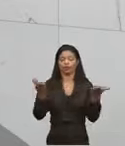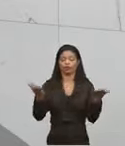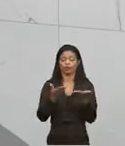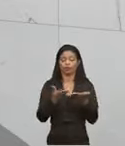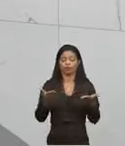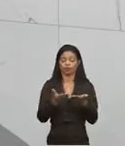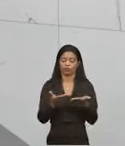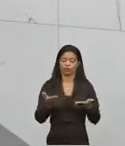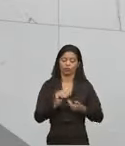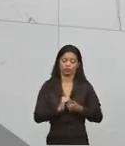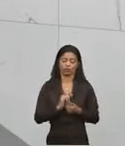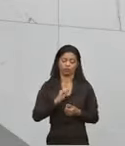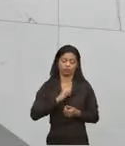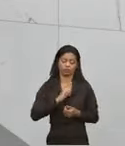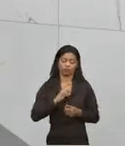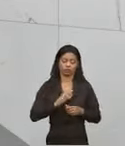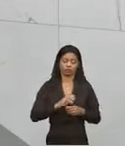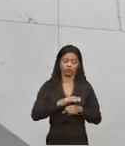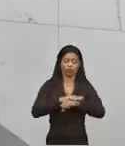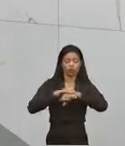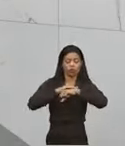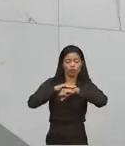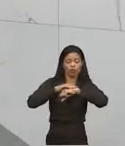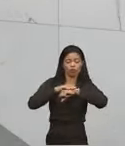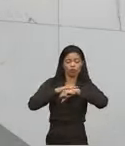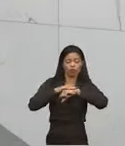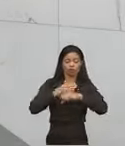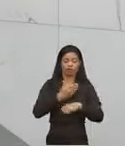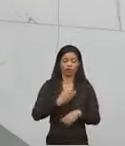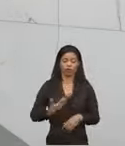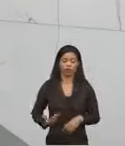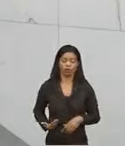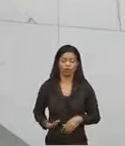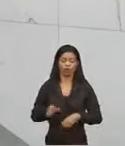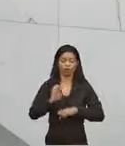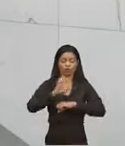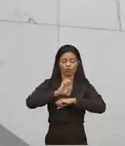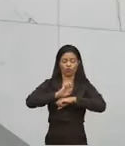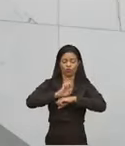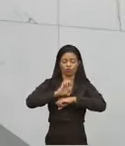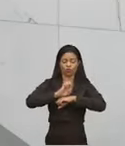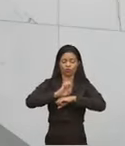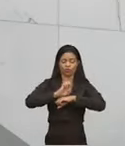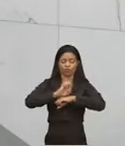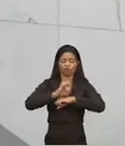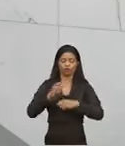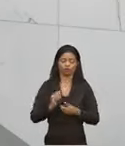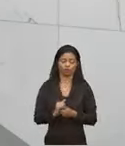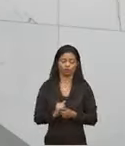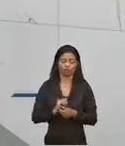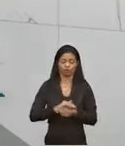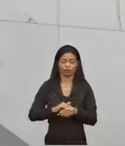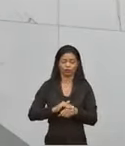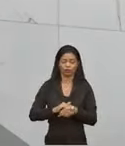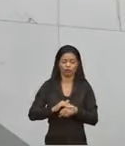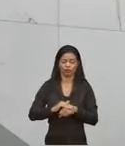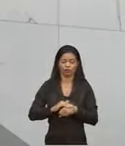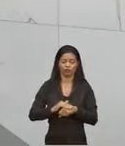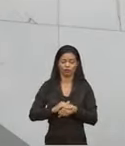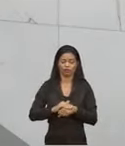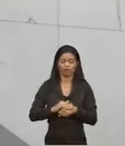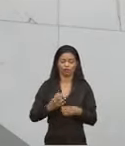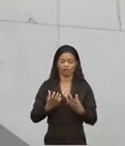Vossas Excelências não tem um diálogo com o governo do Estado, eu vou fazer esse diálogo. Questão de ordem. Eu vou fazer esse. Eu quero contribuir